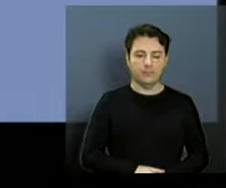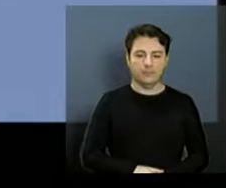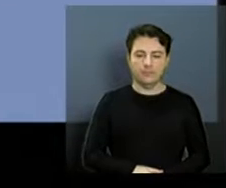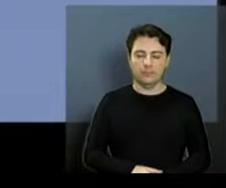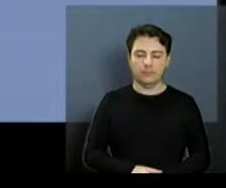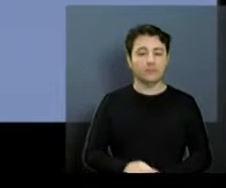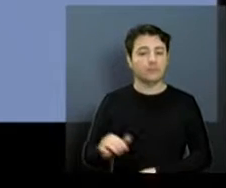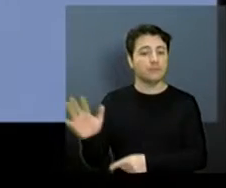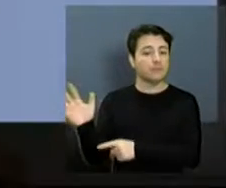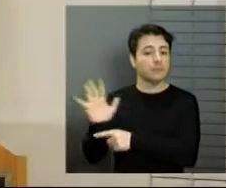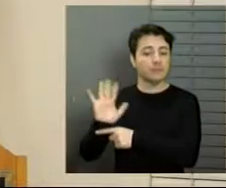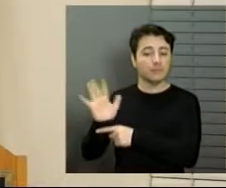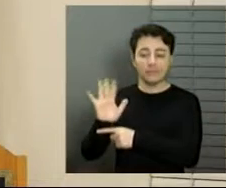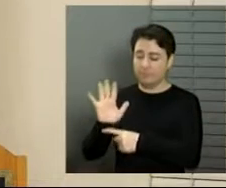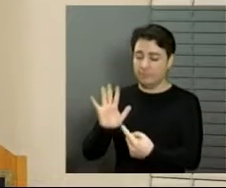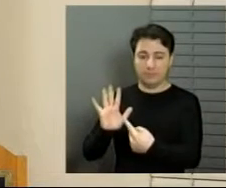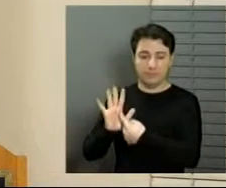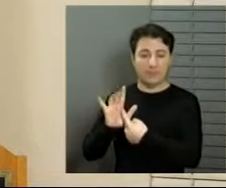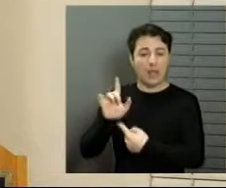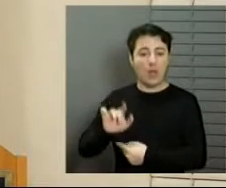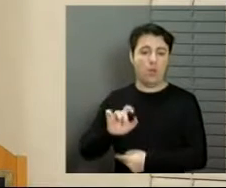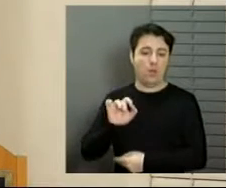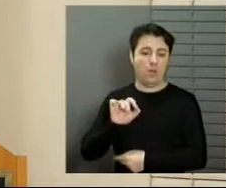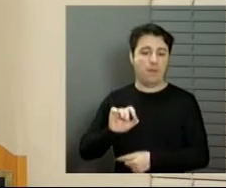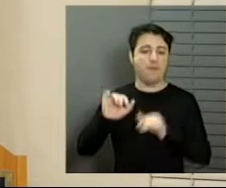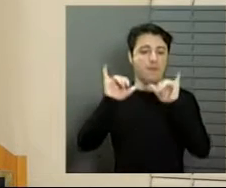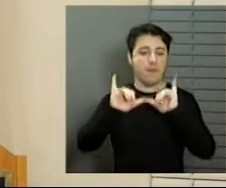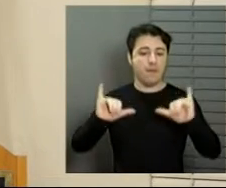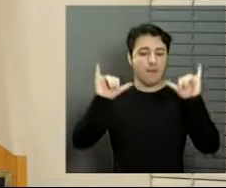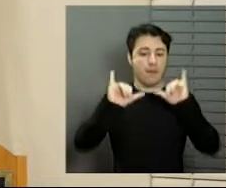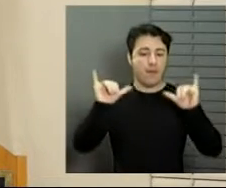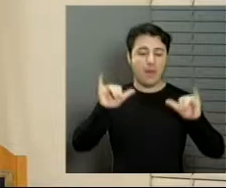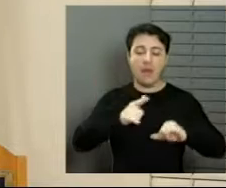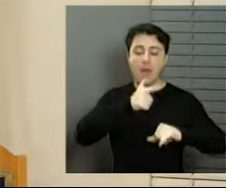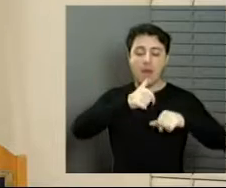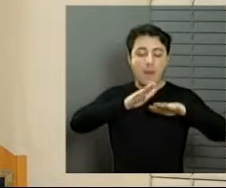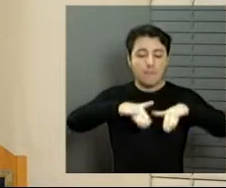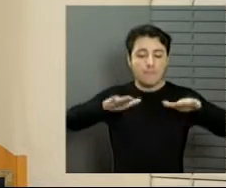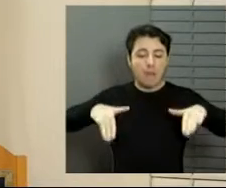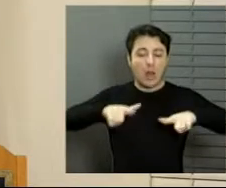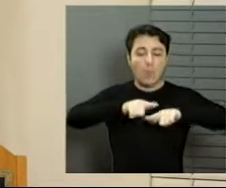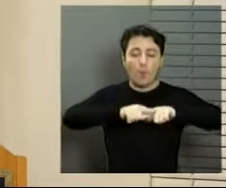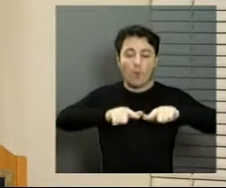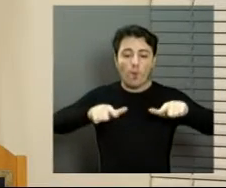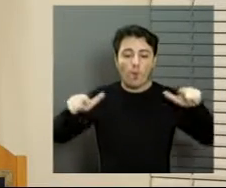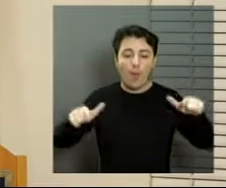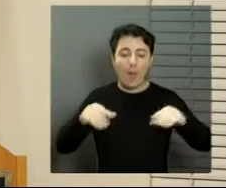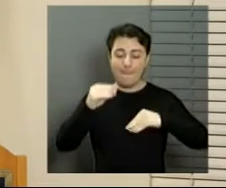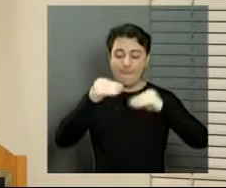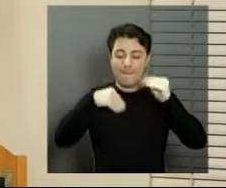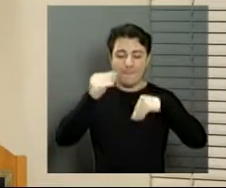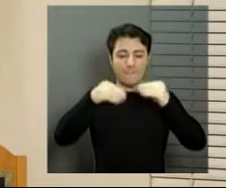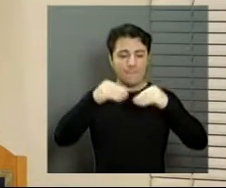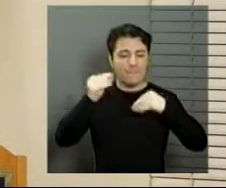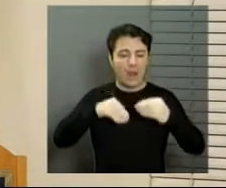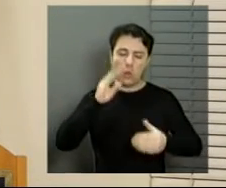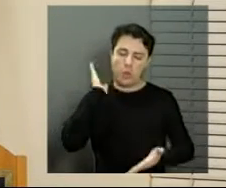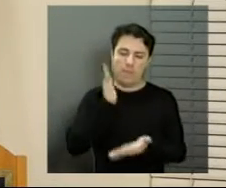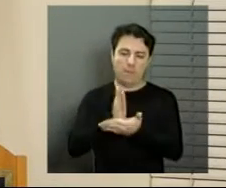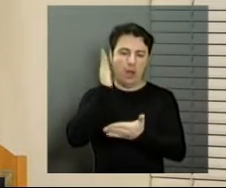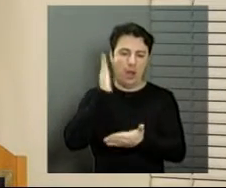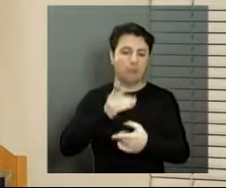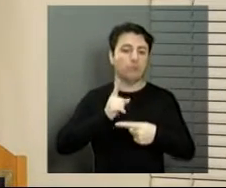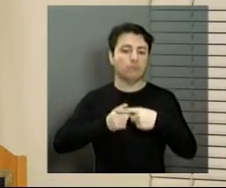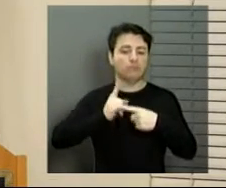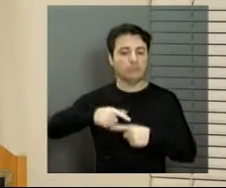Esse é um vídeo, então, Não Sou Eu, É Você, parte da campanha Mares Limpos, que explora a dependência do plástico descartável por meio da história